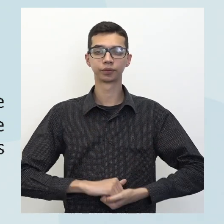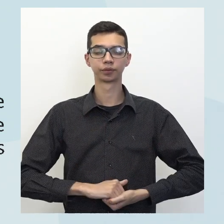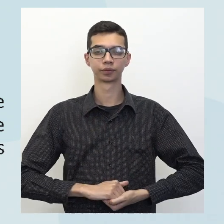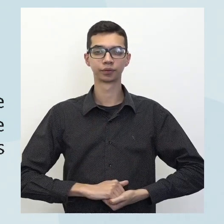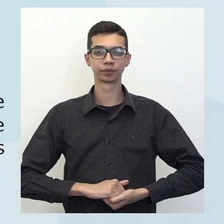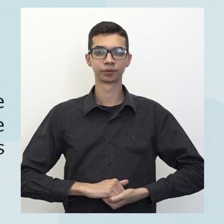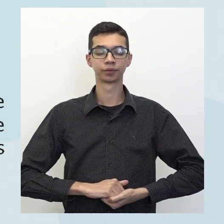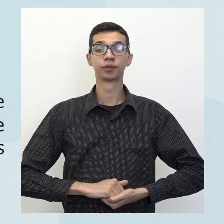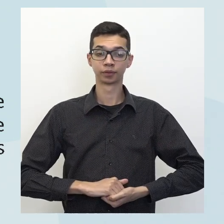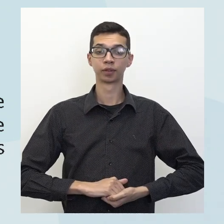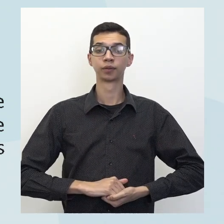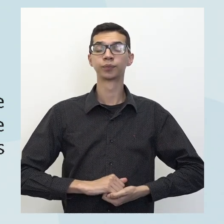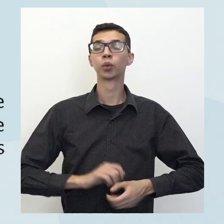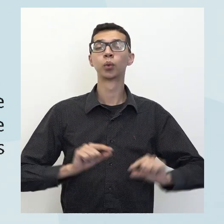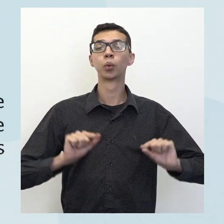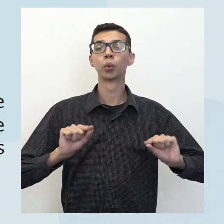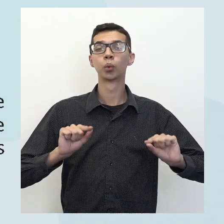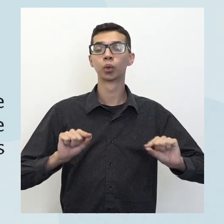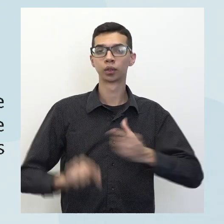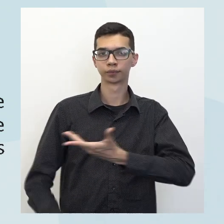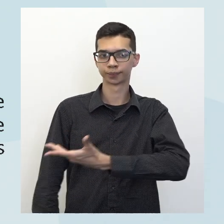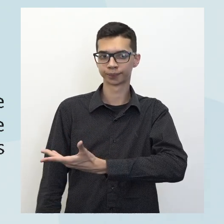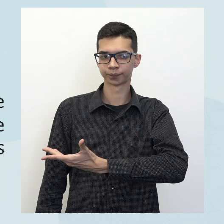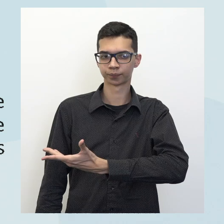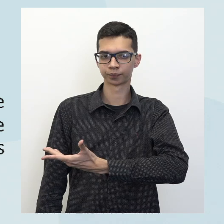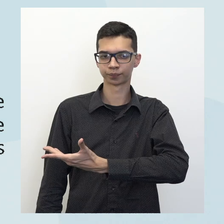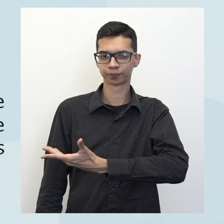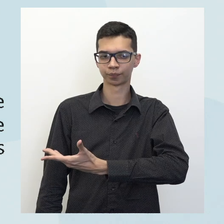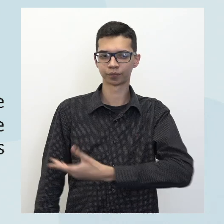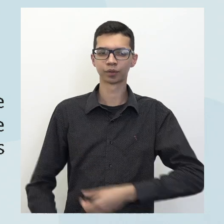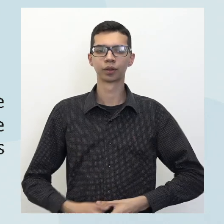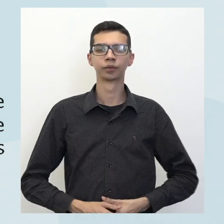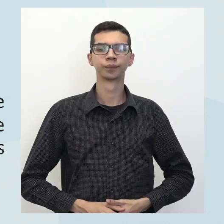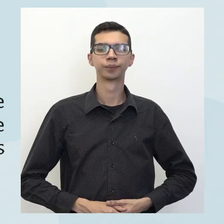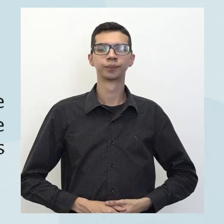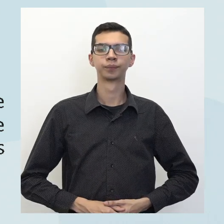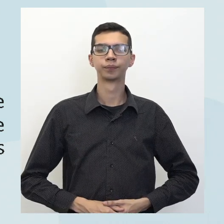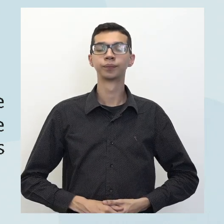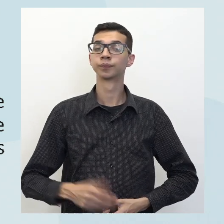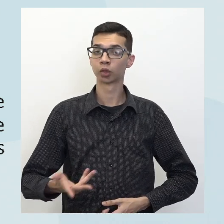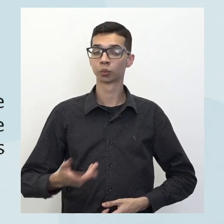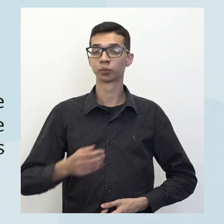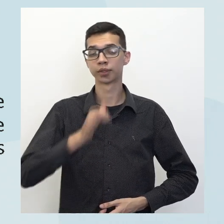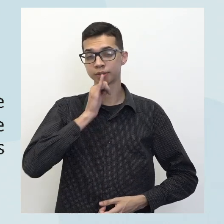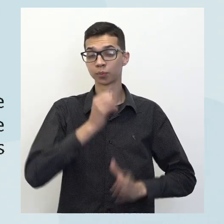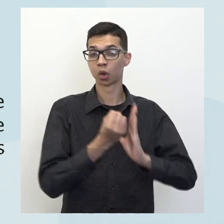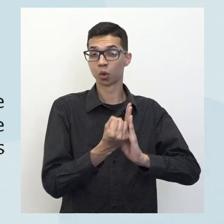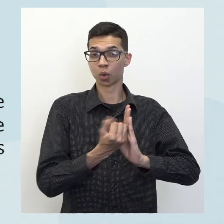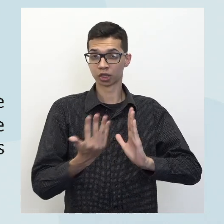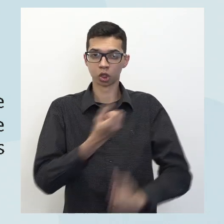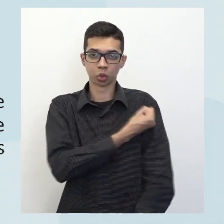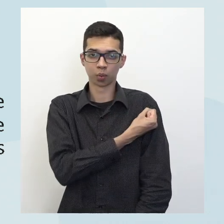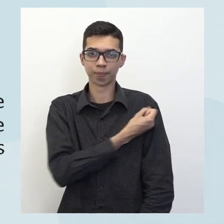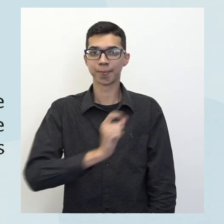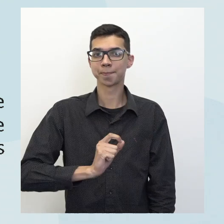Aí ele fala assim, como é uma razão da concentração do produto reagente, quanto mais alto o valor da constante de equilíbrio, maior vai ser